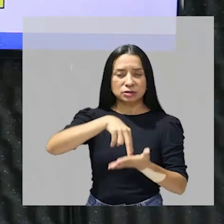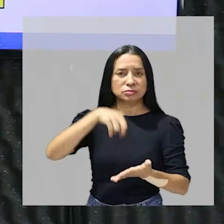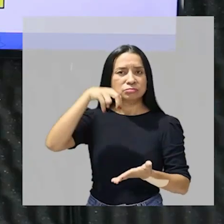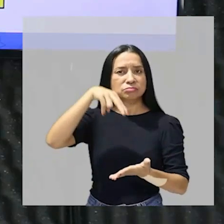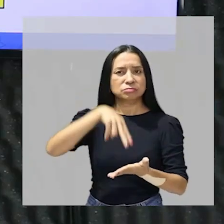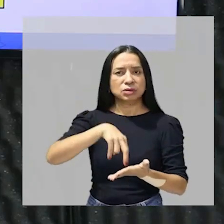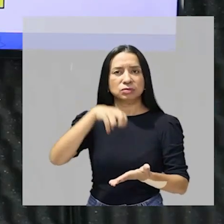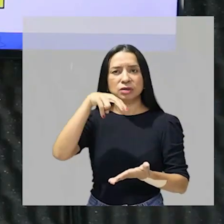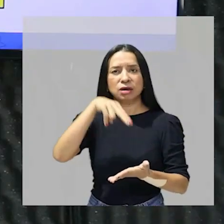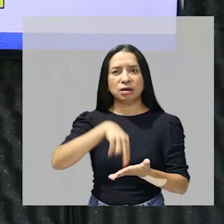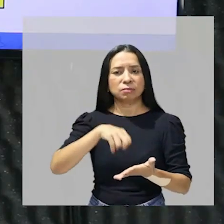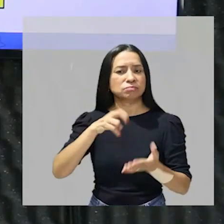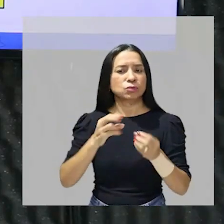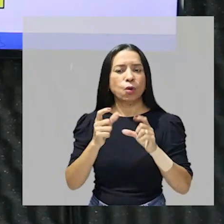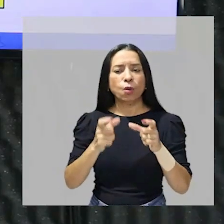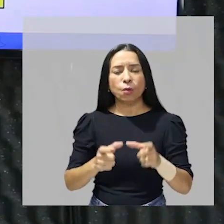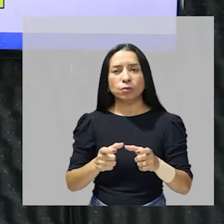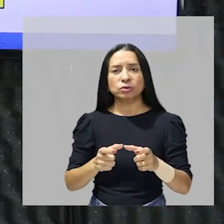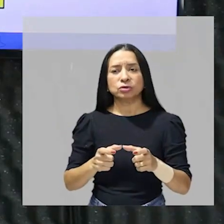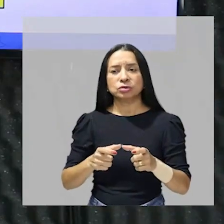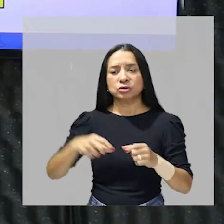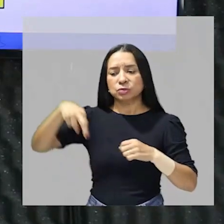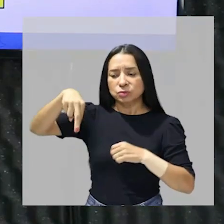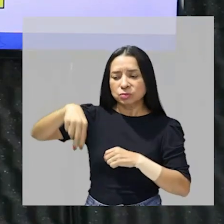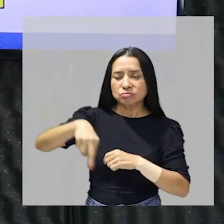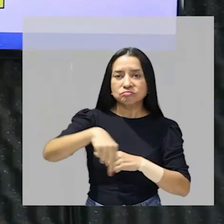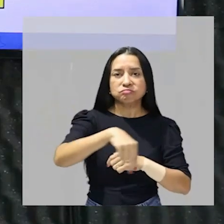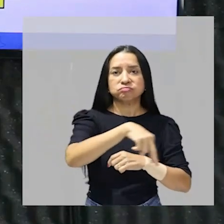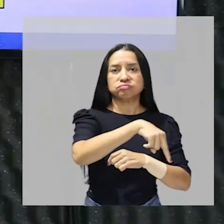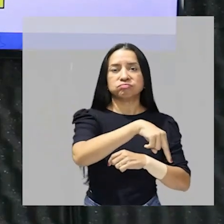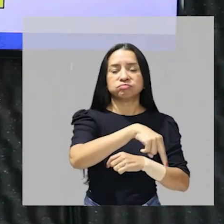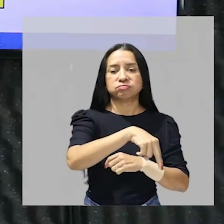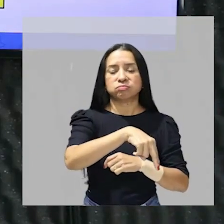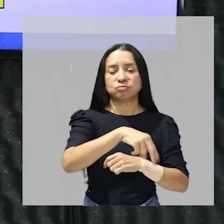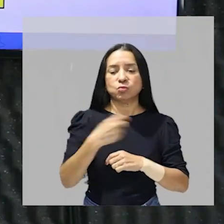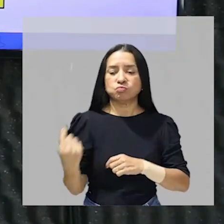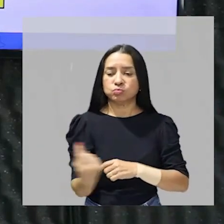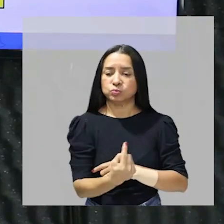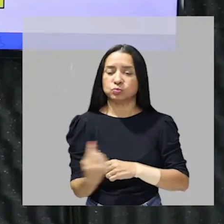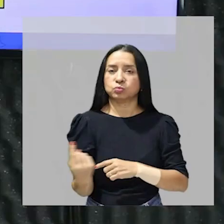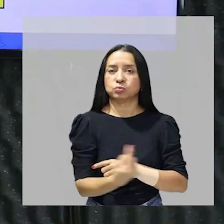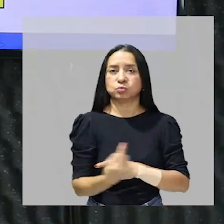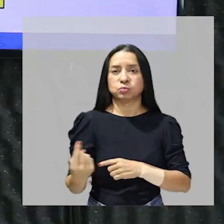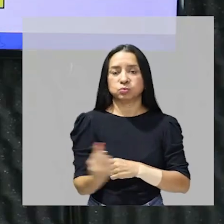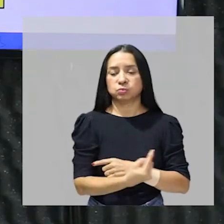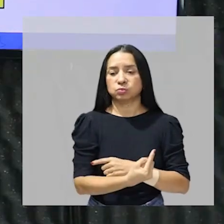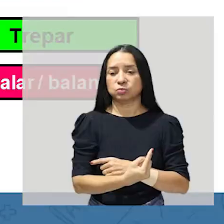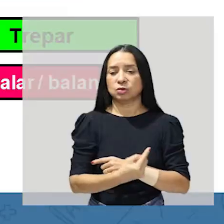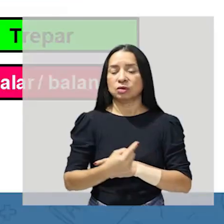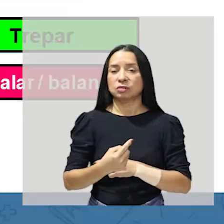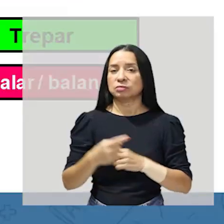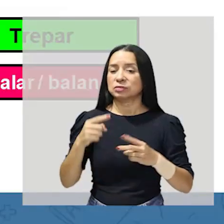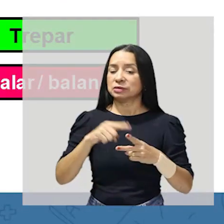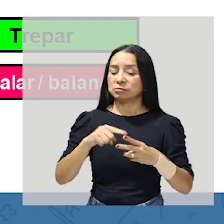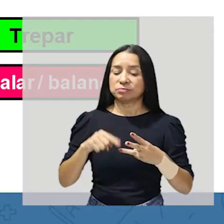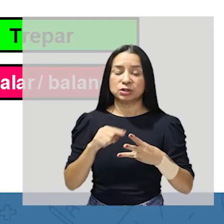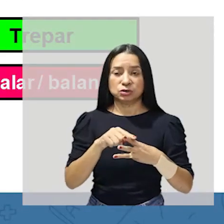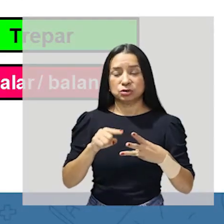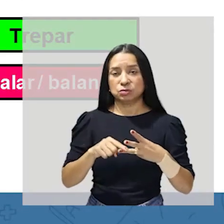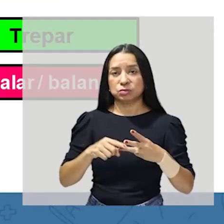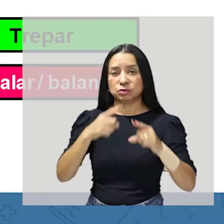Em qual? Se eu for falar aqui do atletismo, que é um esporte. O atletismo, existem lá 3 tipos de